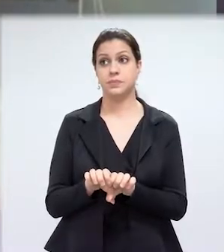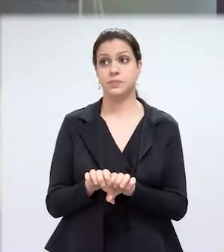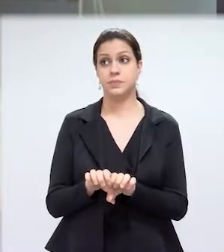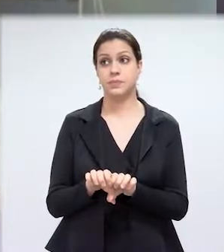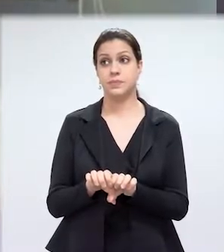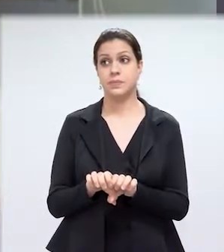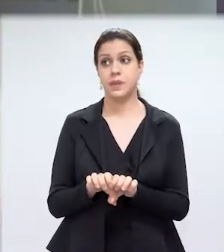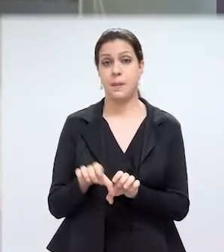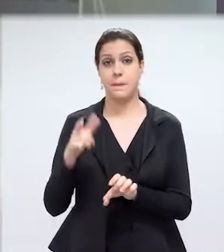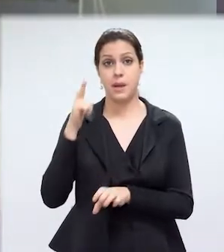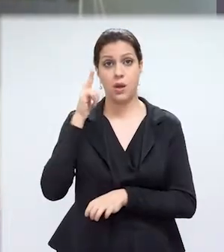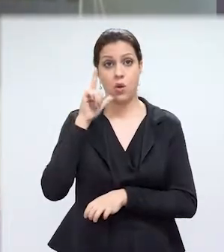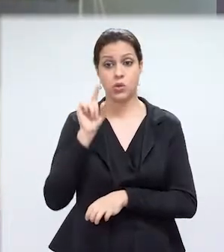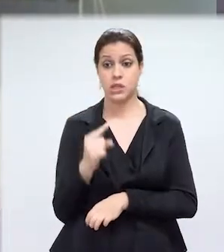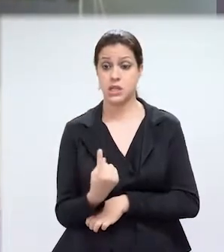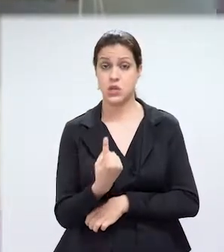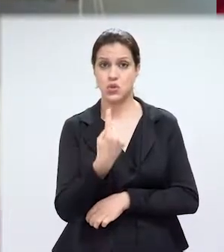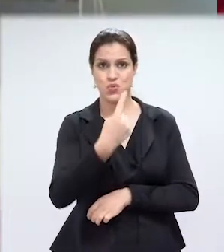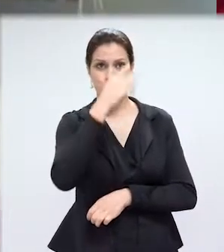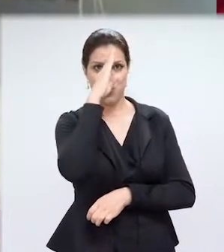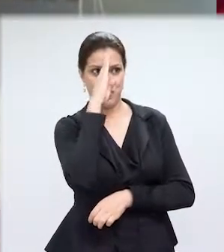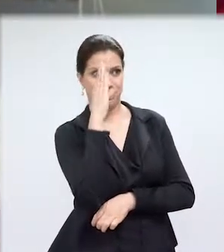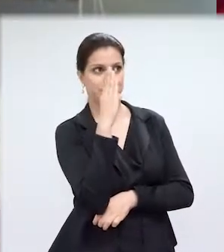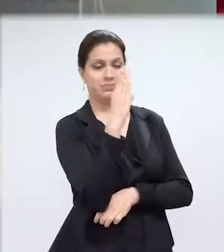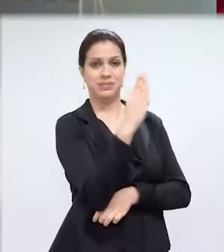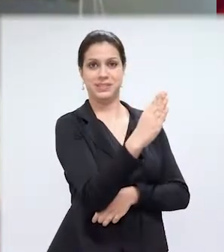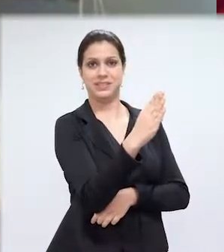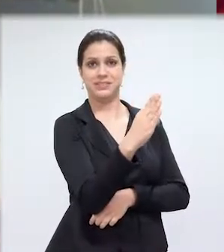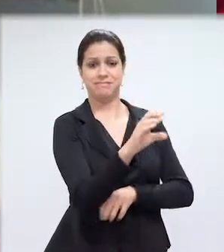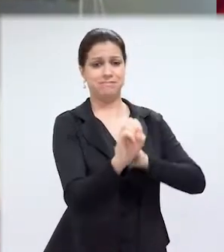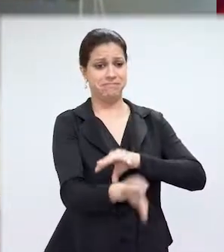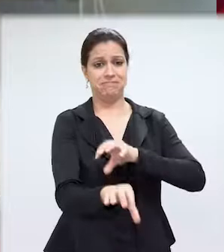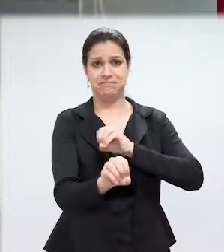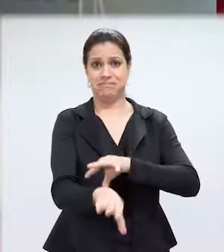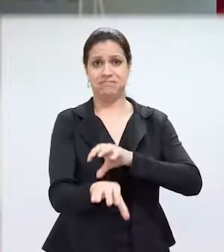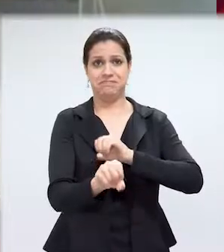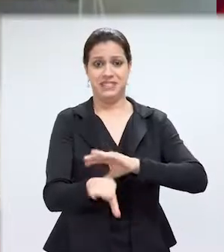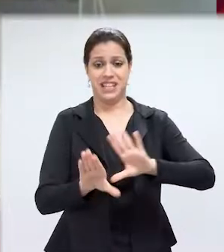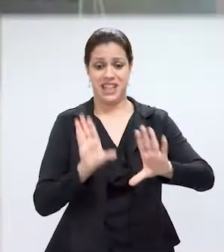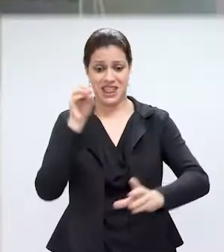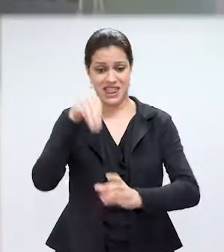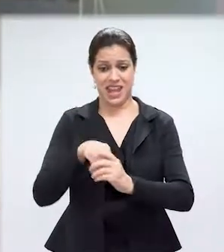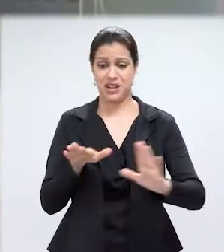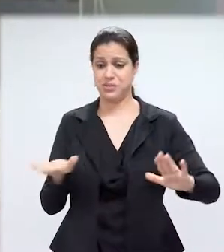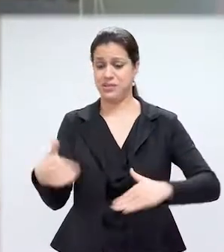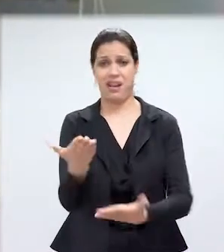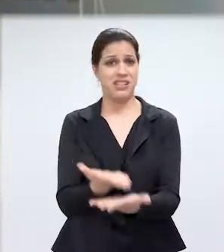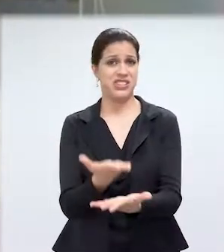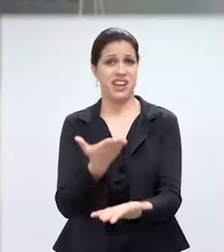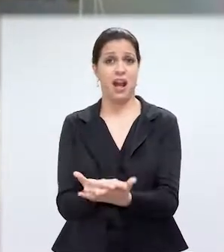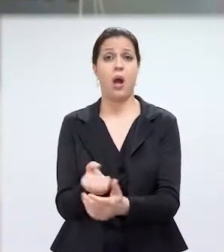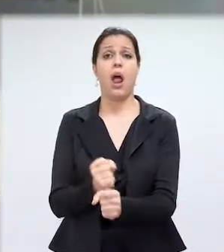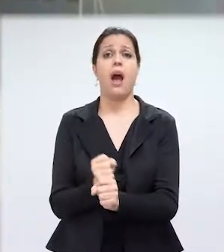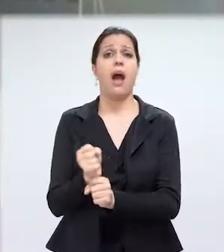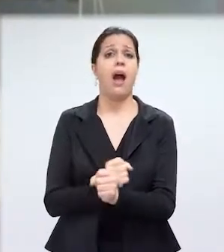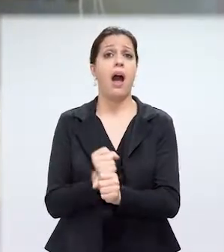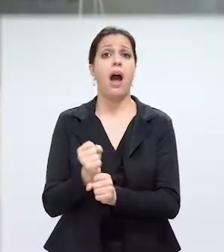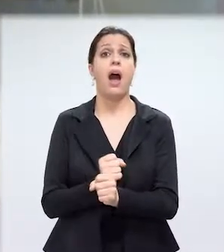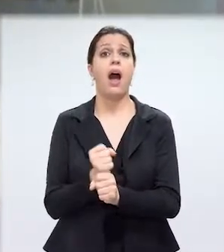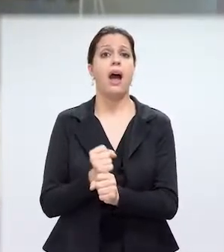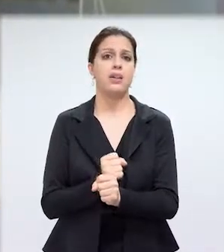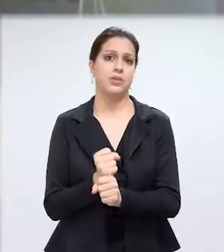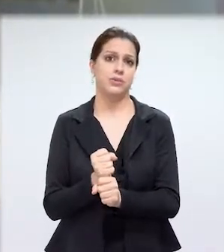estruturada, né, para funcionar de uma única maneira, né? Então, assim, há muitos anos que a